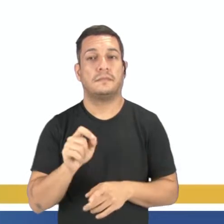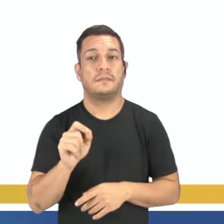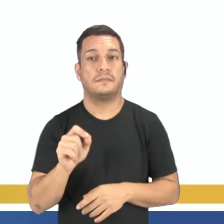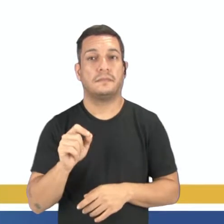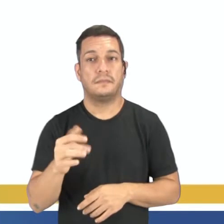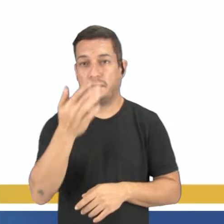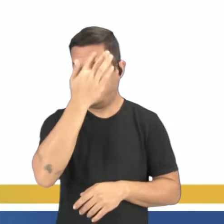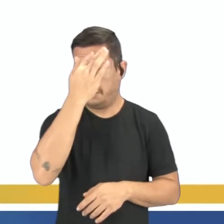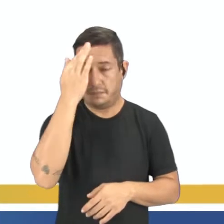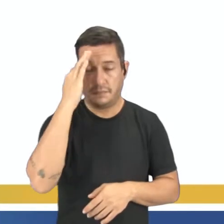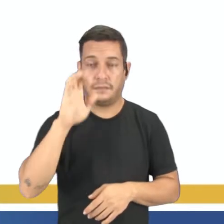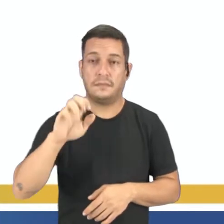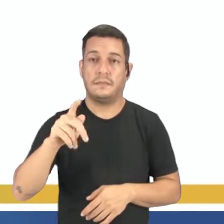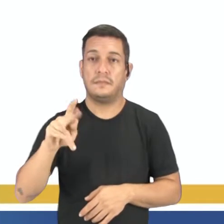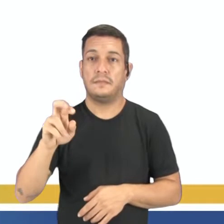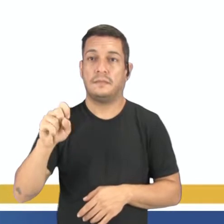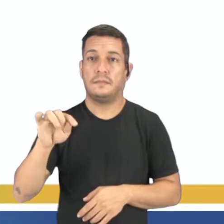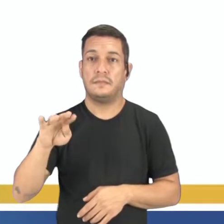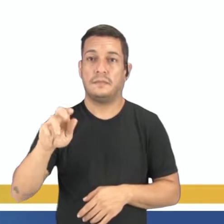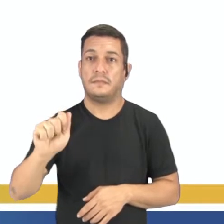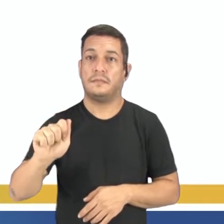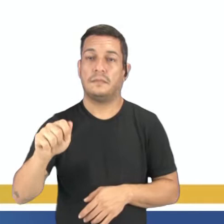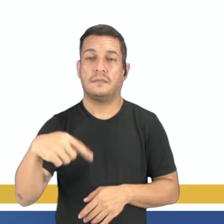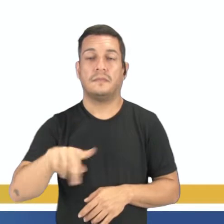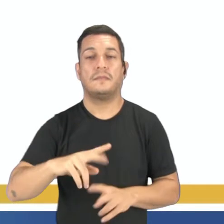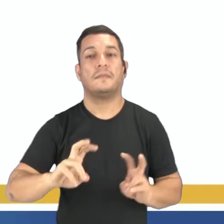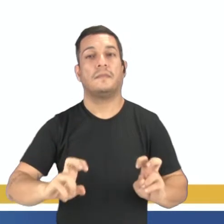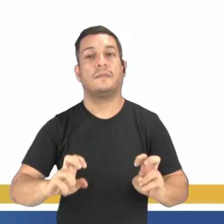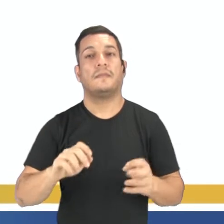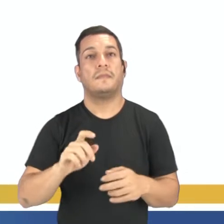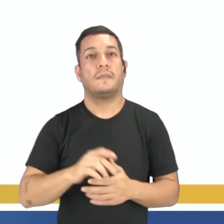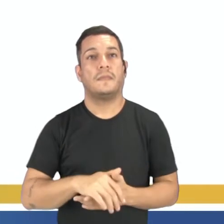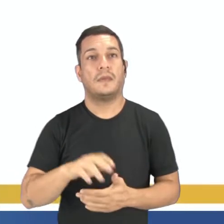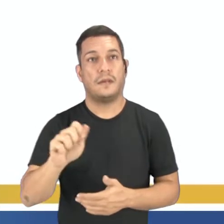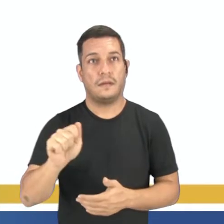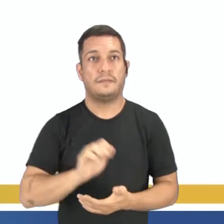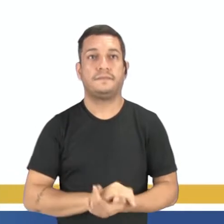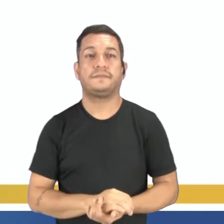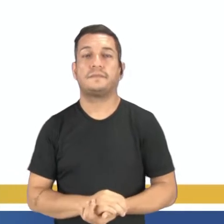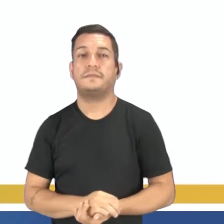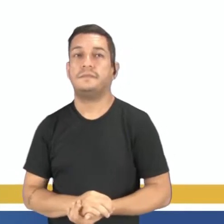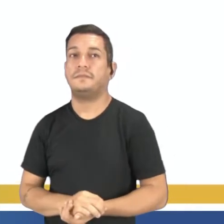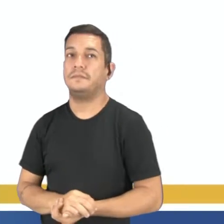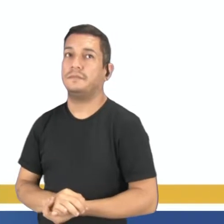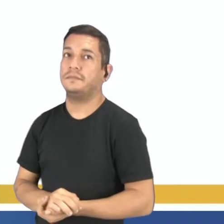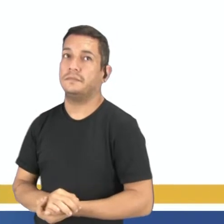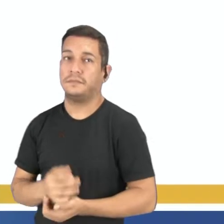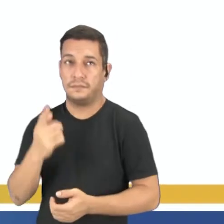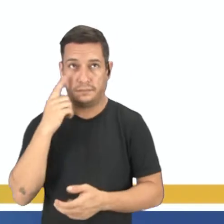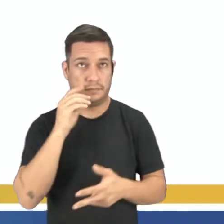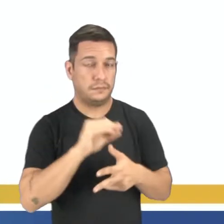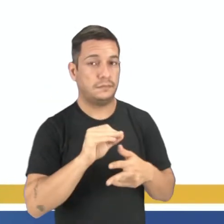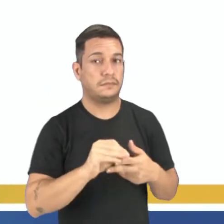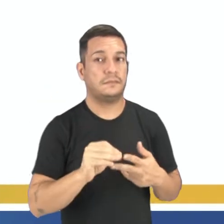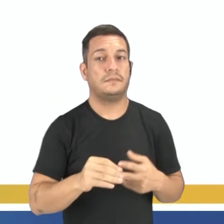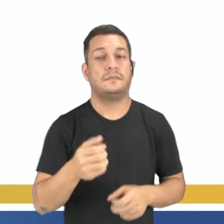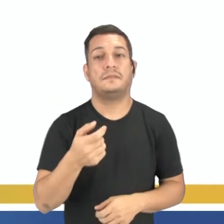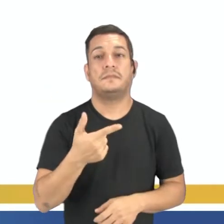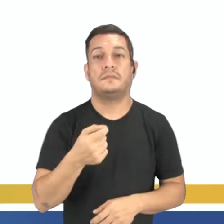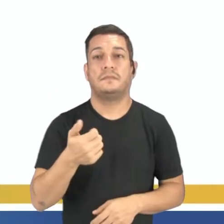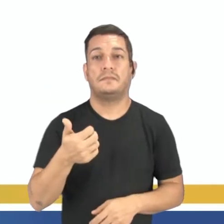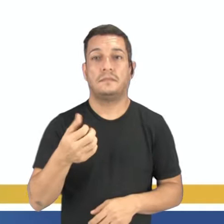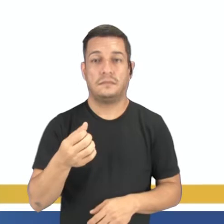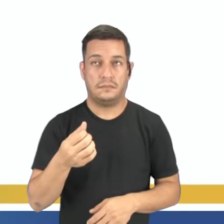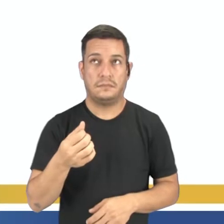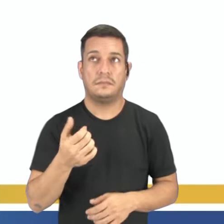da filosofia empirista de David Hume. Aí você identifica a alternativa A. Ó, já vamos para uma Enem de 2016. Do